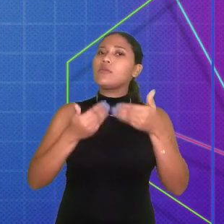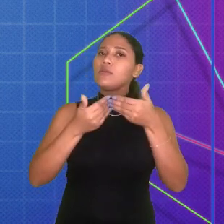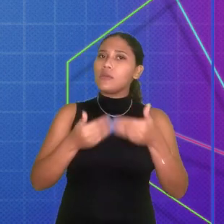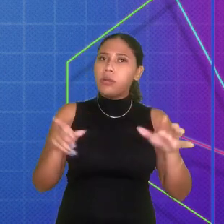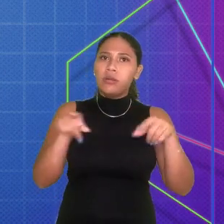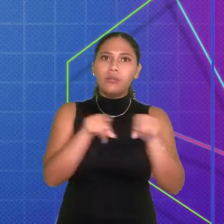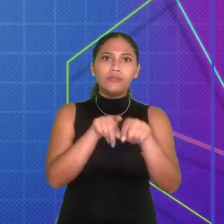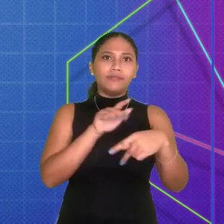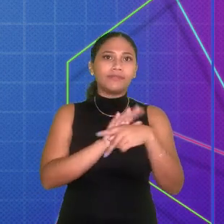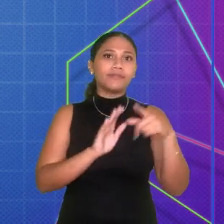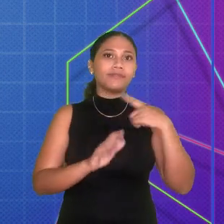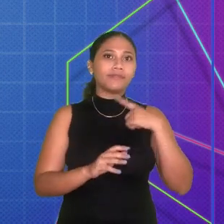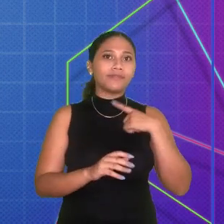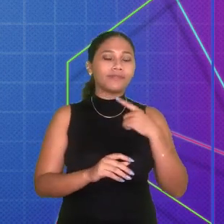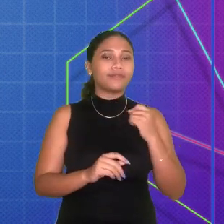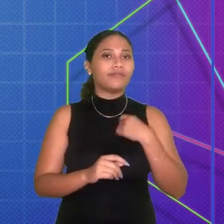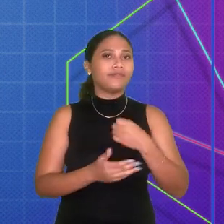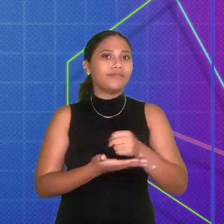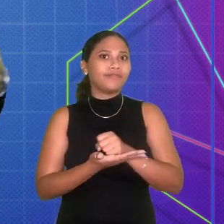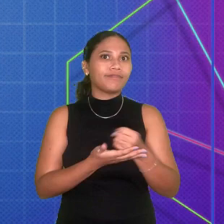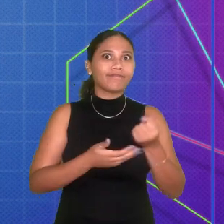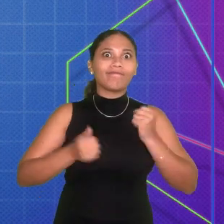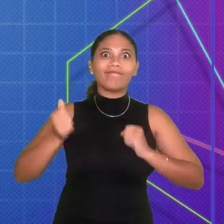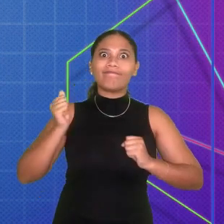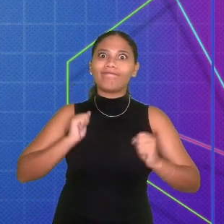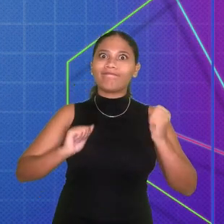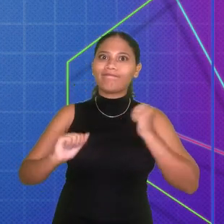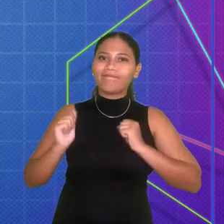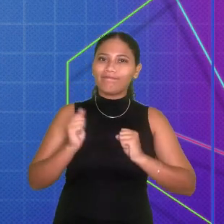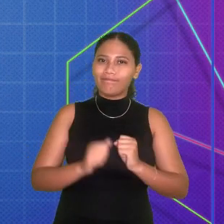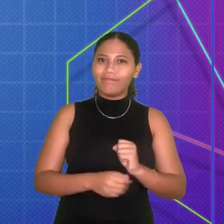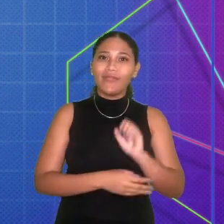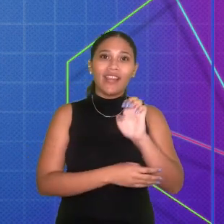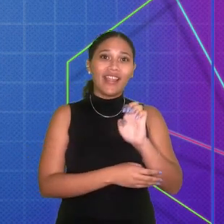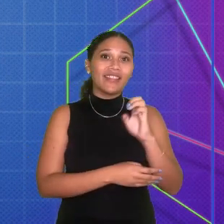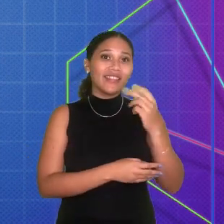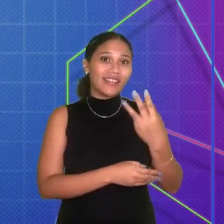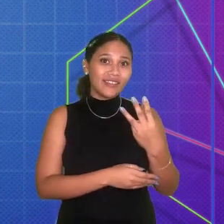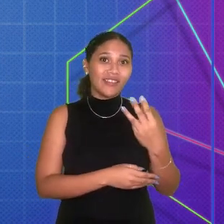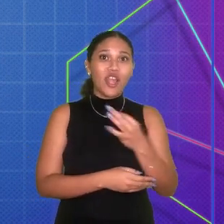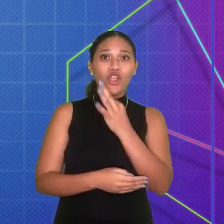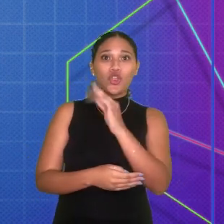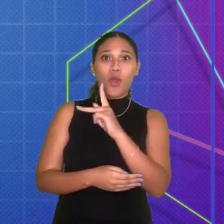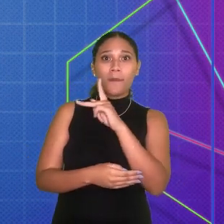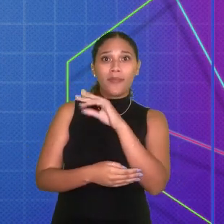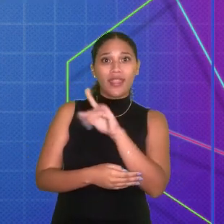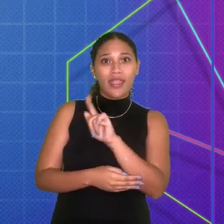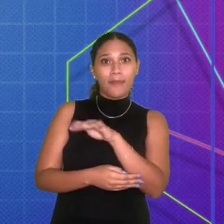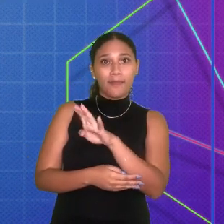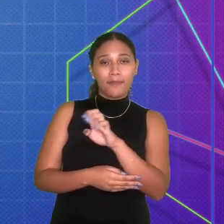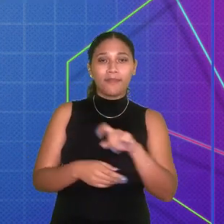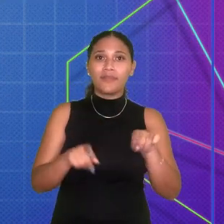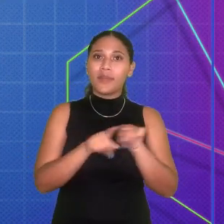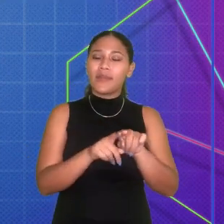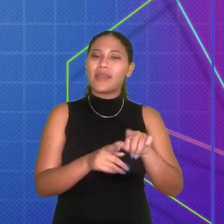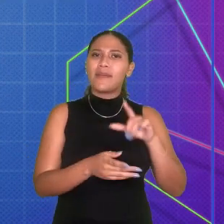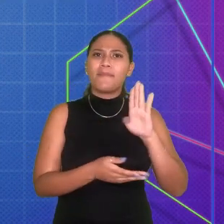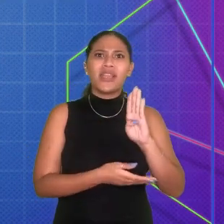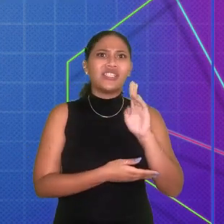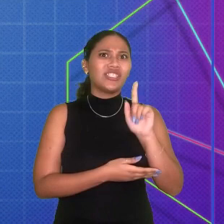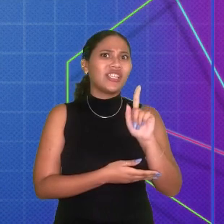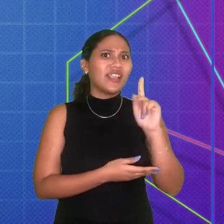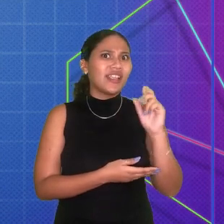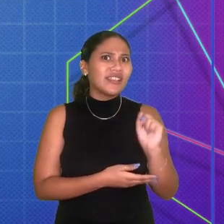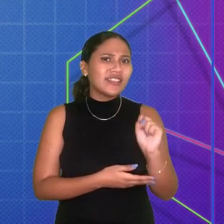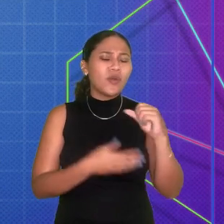a ansiedade dos jogadores. Eventos como a E3, Tokyo Game Show, Gamescom e a BGS são só